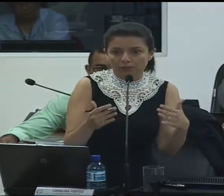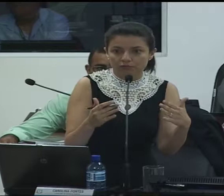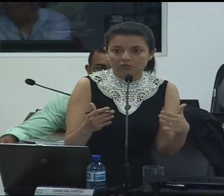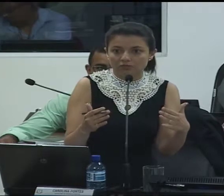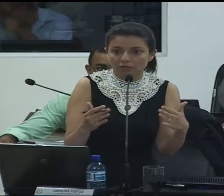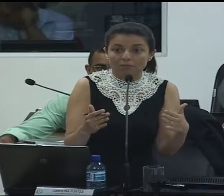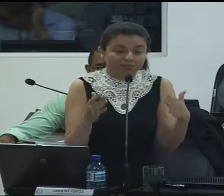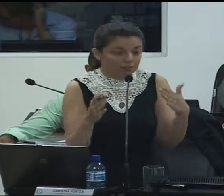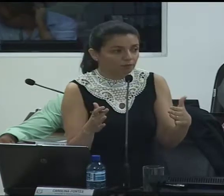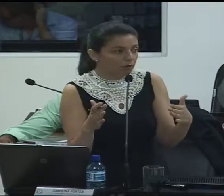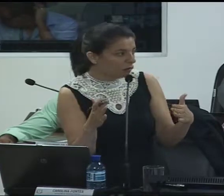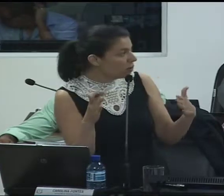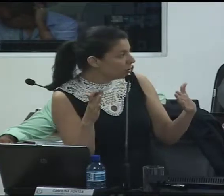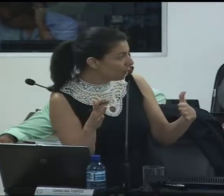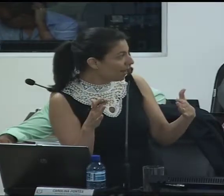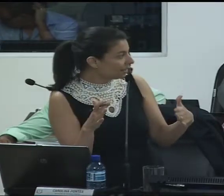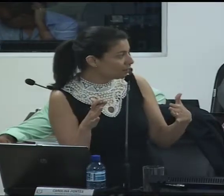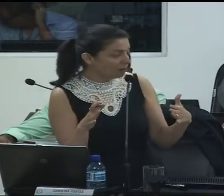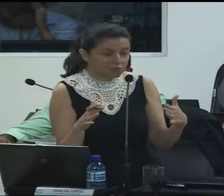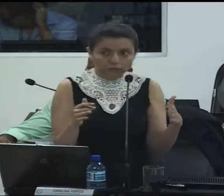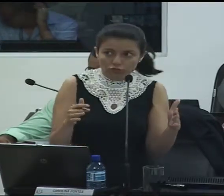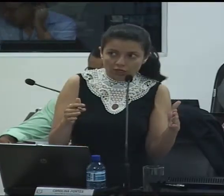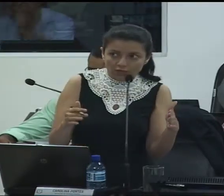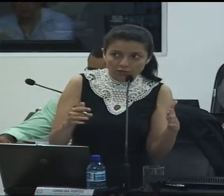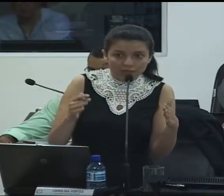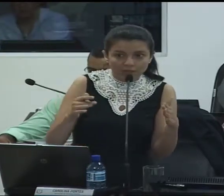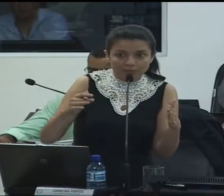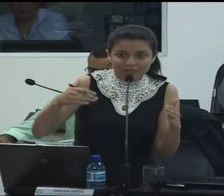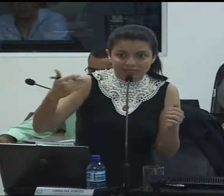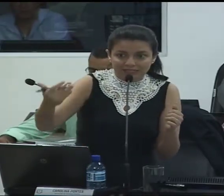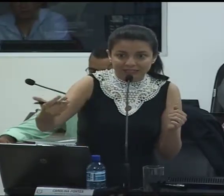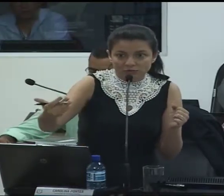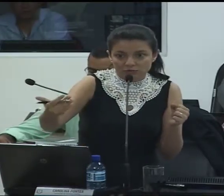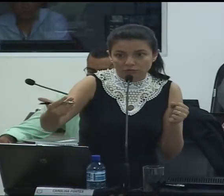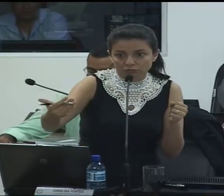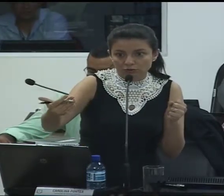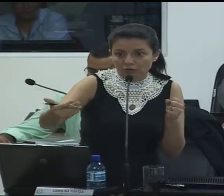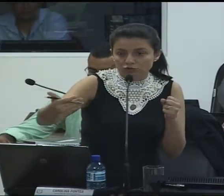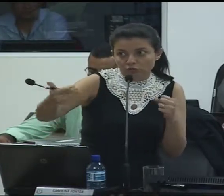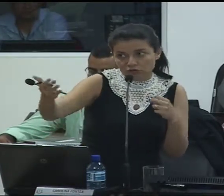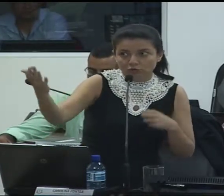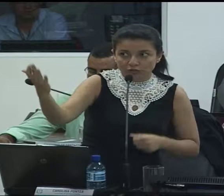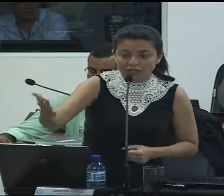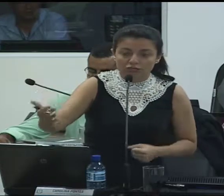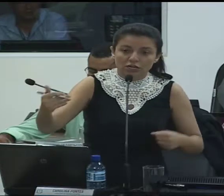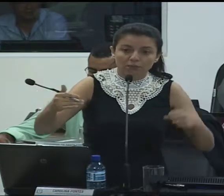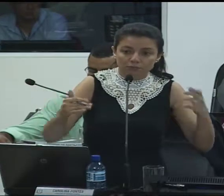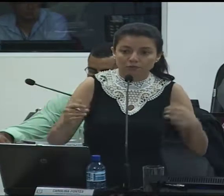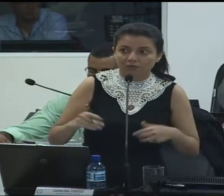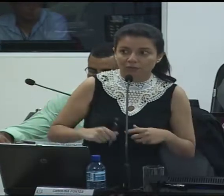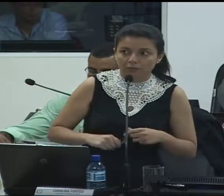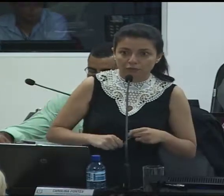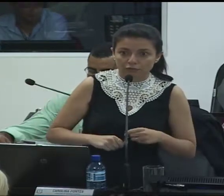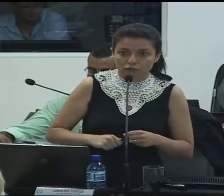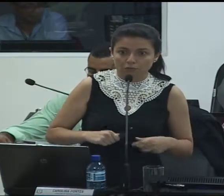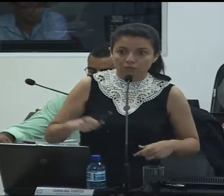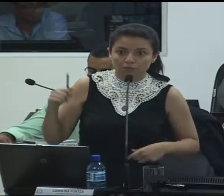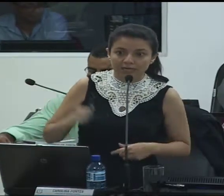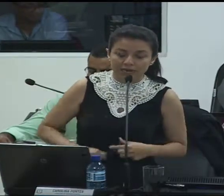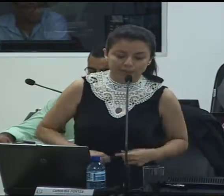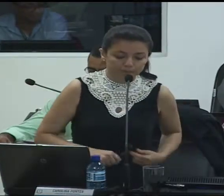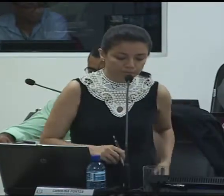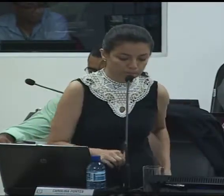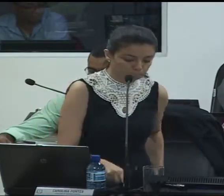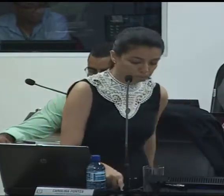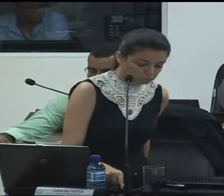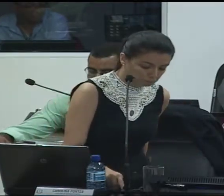eram possíveis serem tomadas, foram tomadas pelo Executivo, na pessoa da Secretaria dos Assuntos do Negócio Jurídico, Dr. Daniel de Campos, e prefeito Mário Botion.